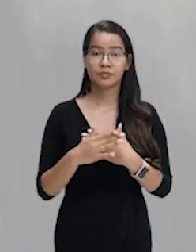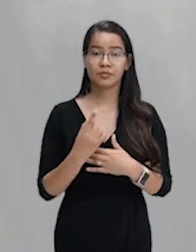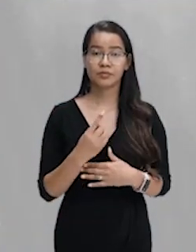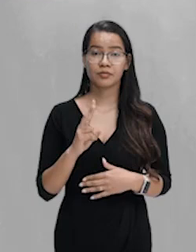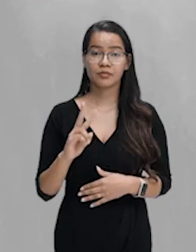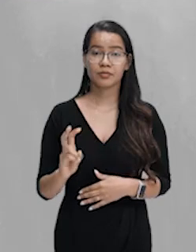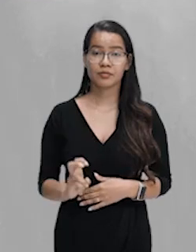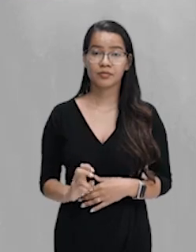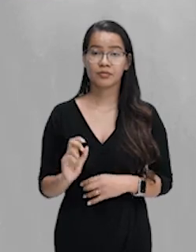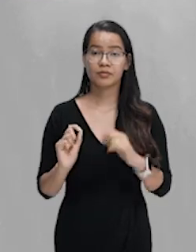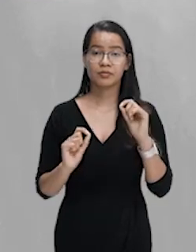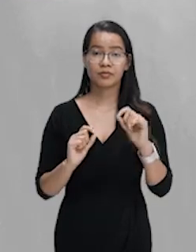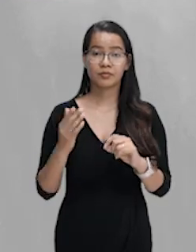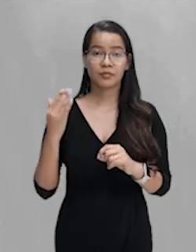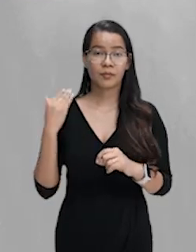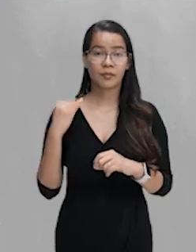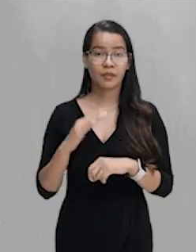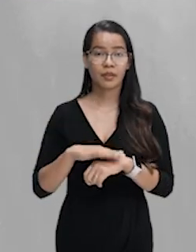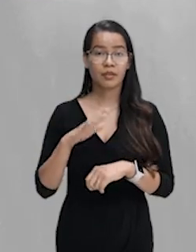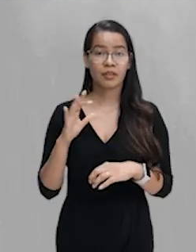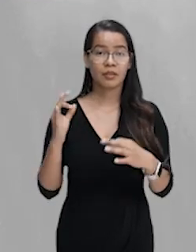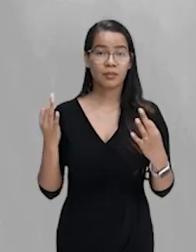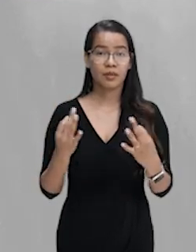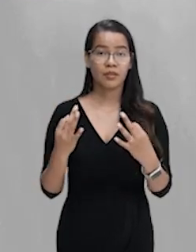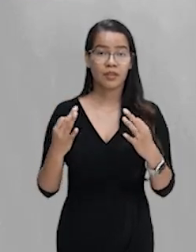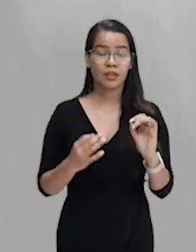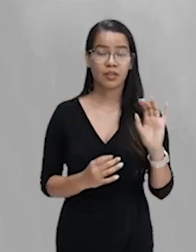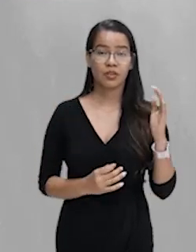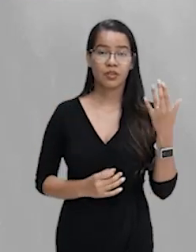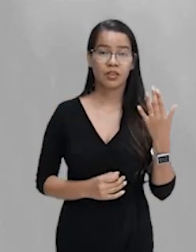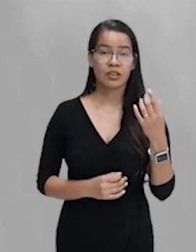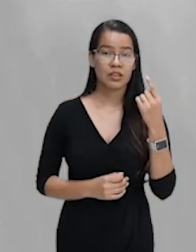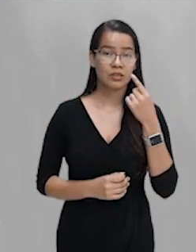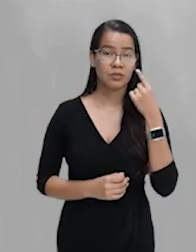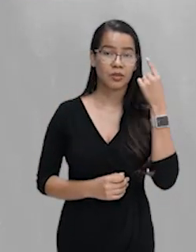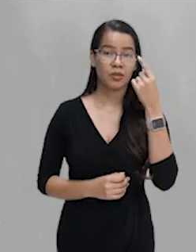que perfeito se emprega em espanhol para expressar ações que